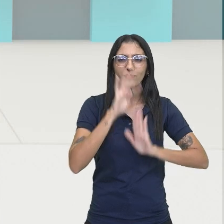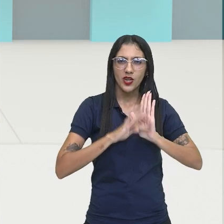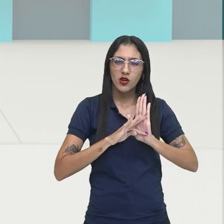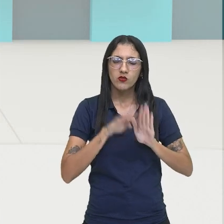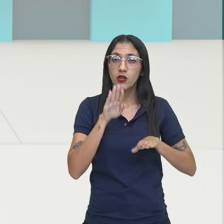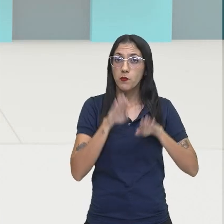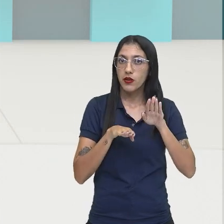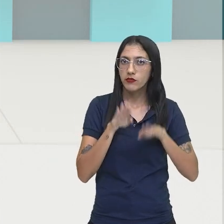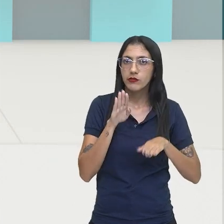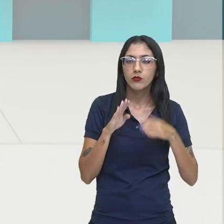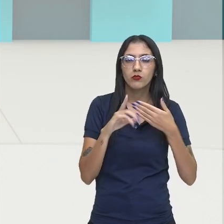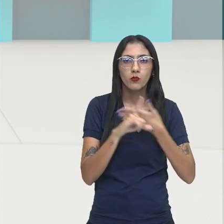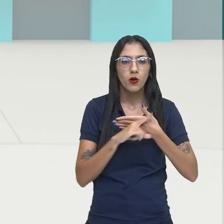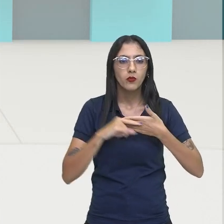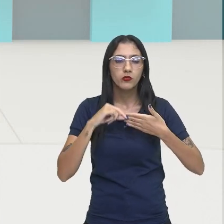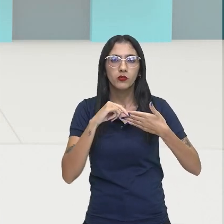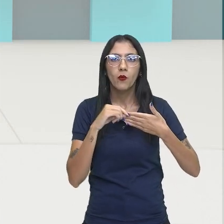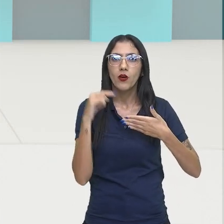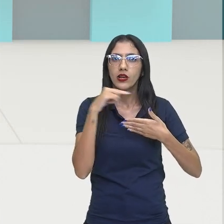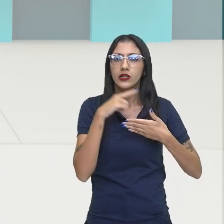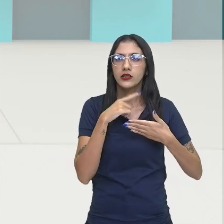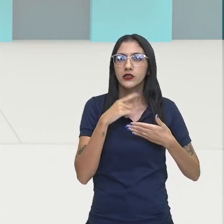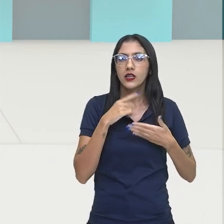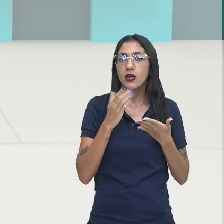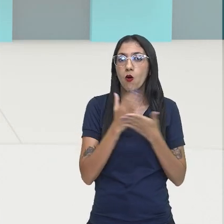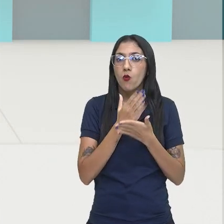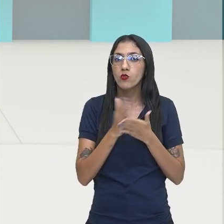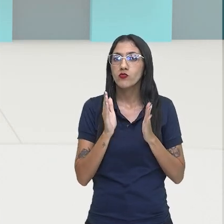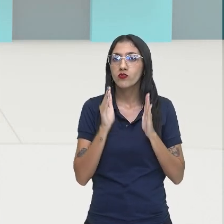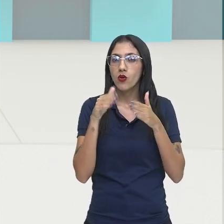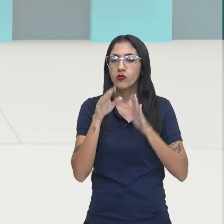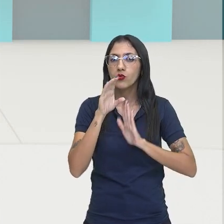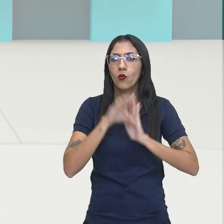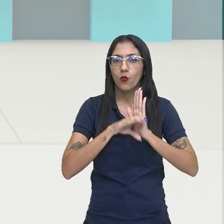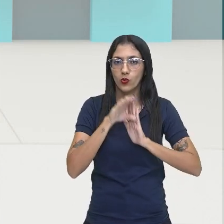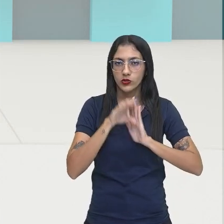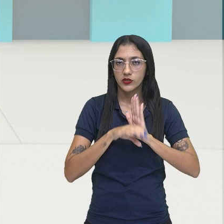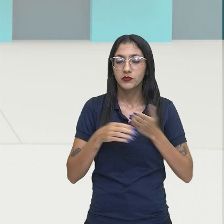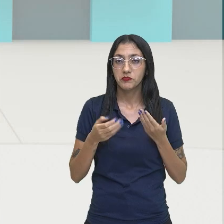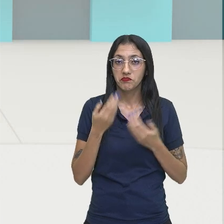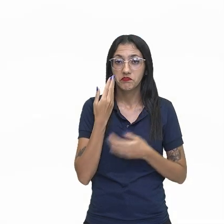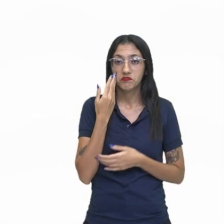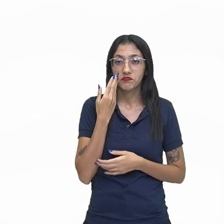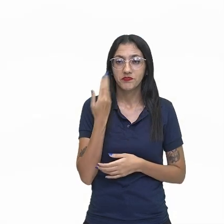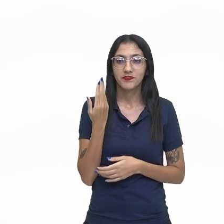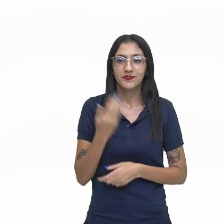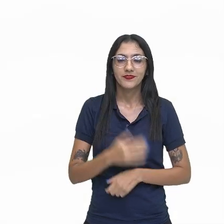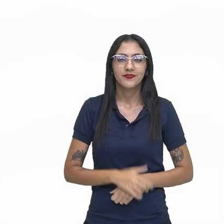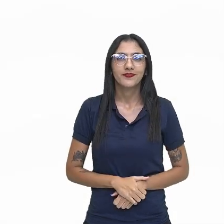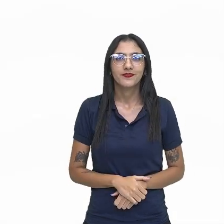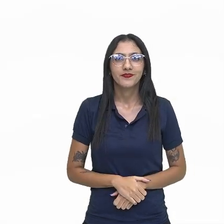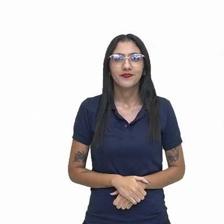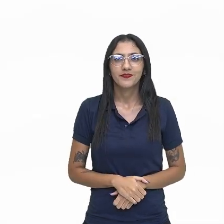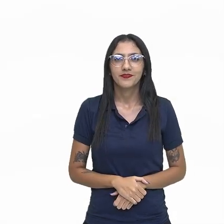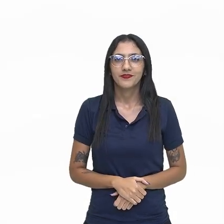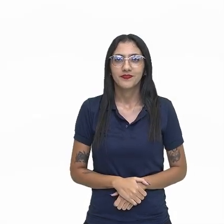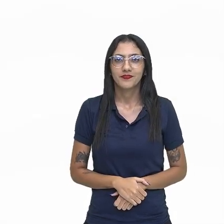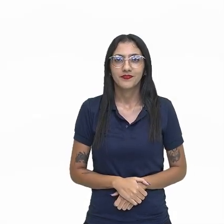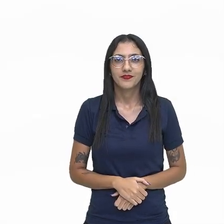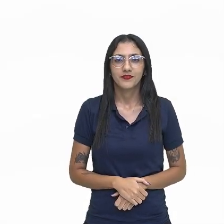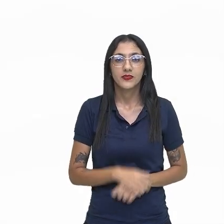determinado autor, se volta para o seguinte conceito. Eu quero que vocês acompanhem comigo agora.